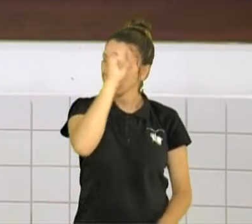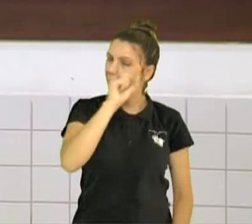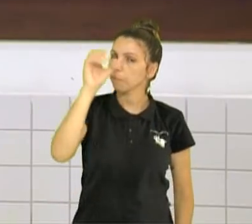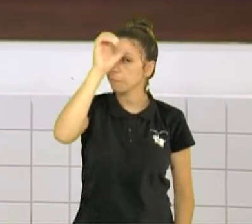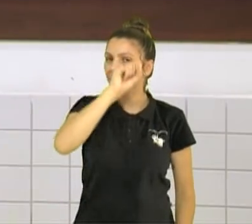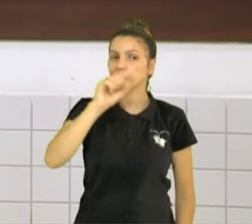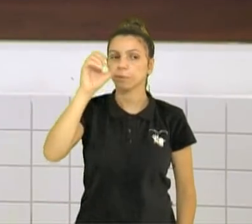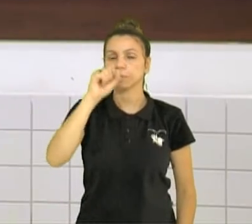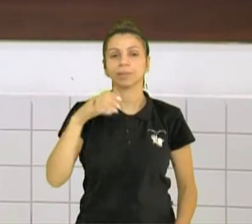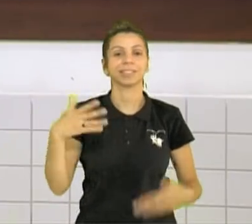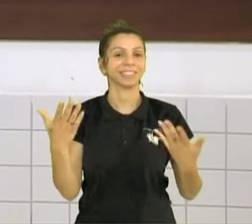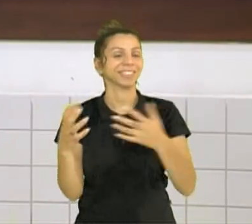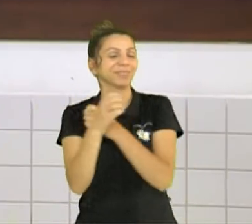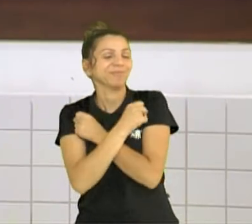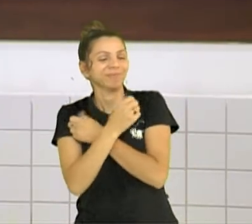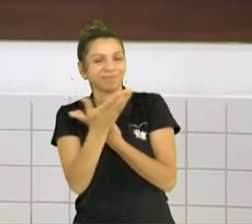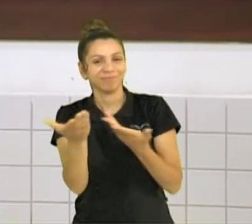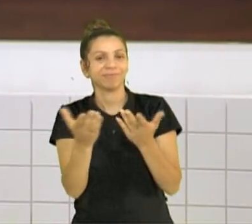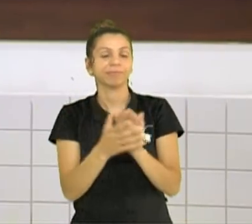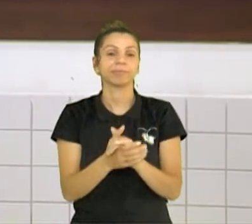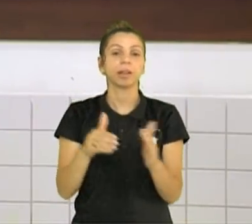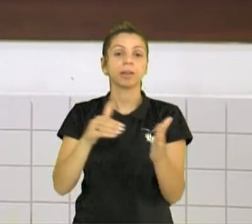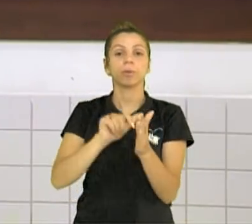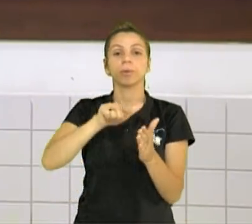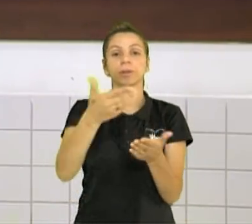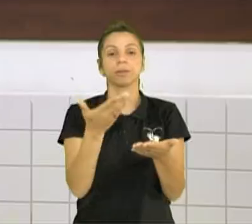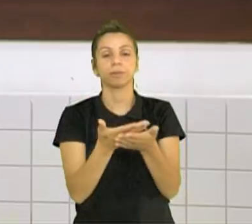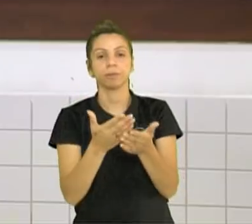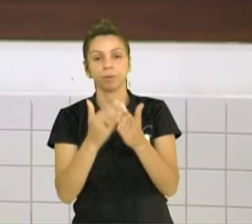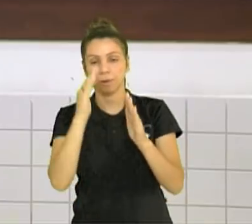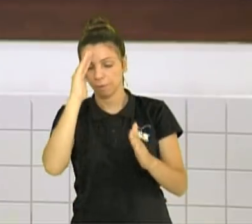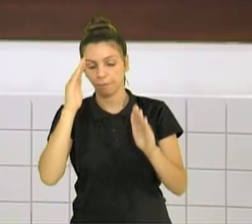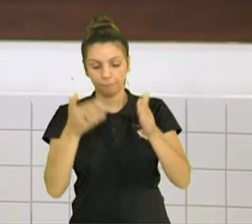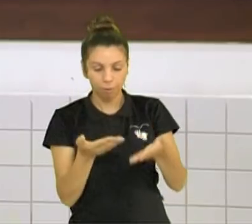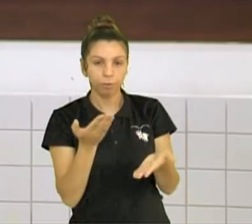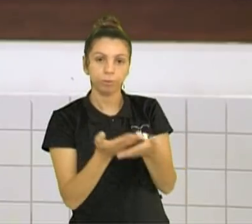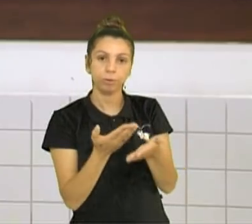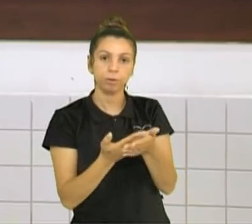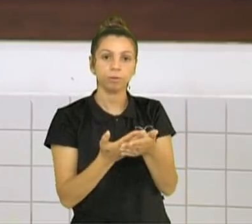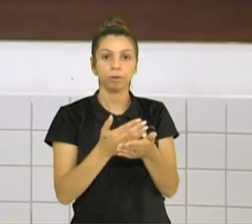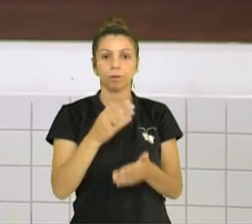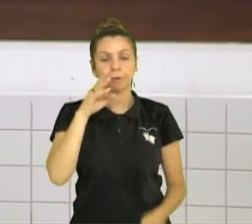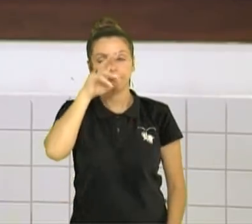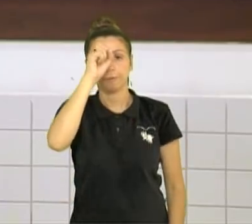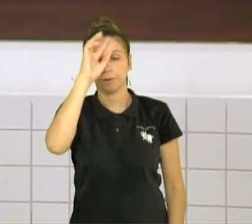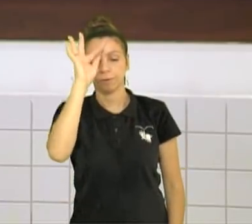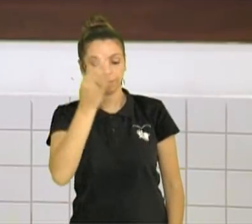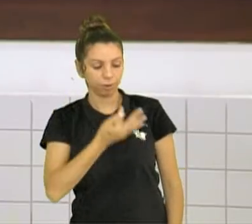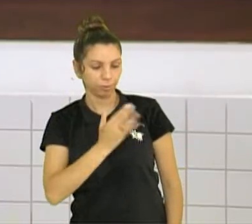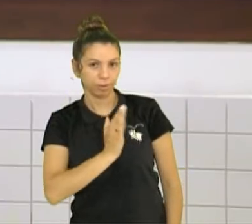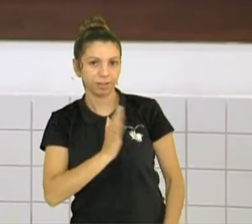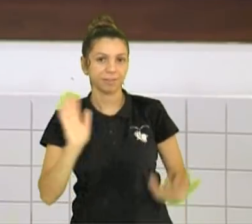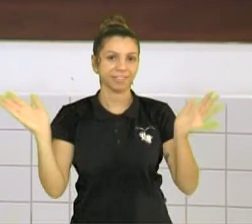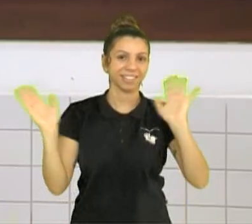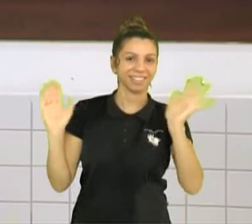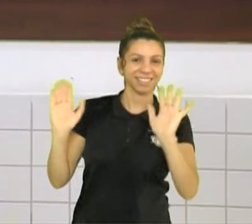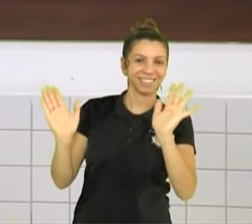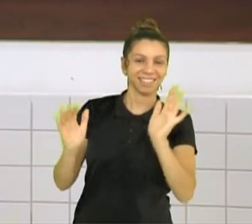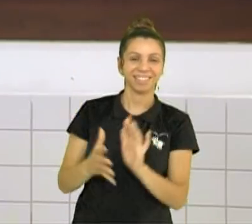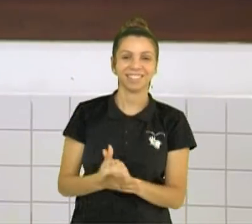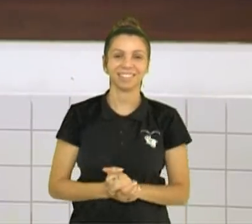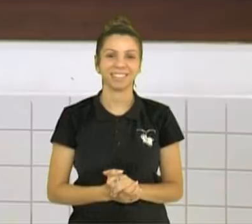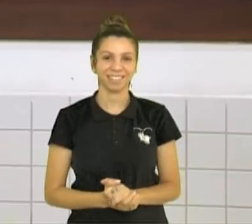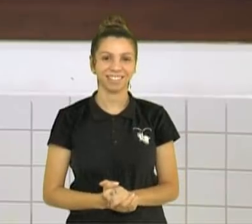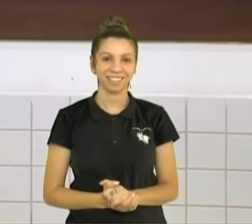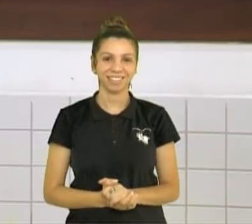assim como aprendi tantão com vocês. Até a próxima aula. Foco nos estudos, galerinha, oitavo ano. Força, fé no coração. Até, valeu!